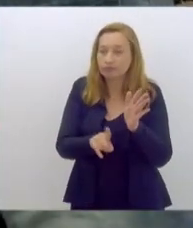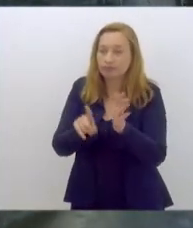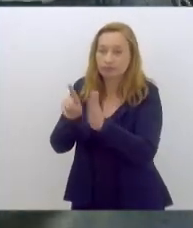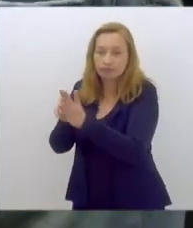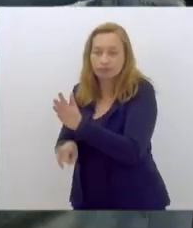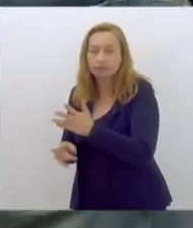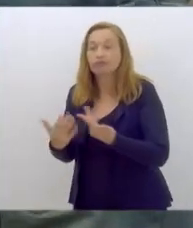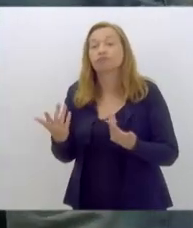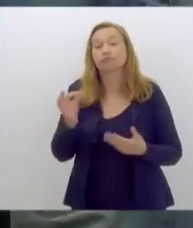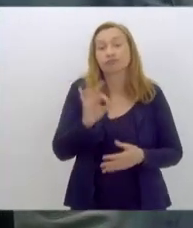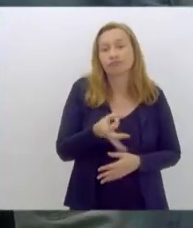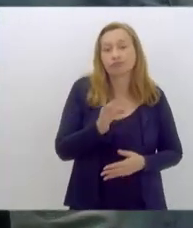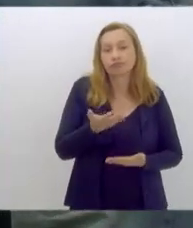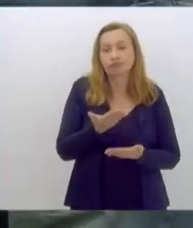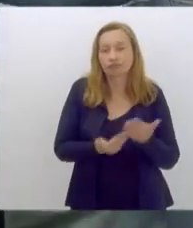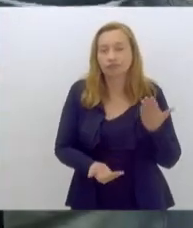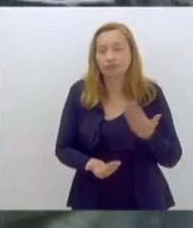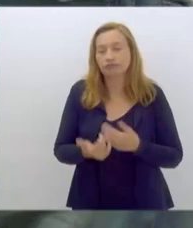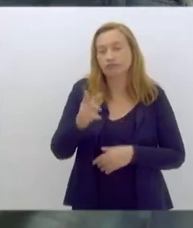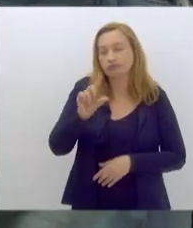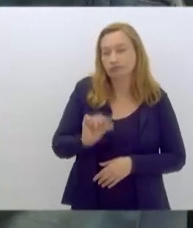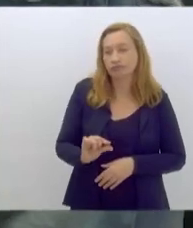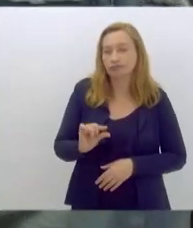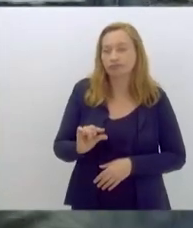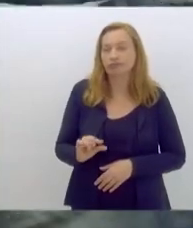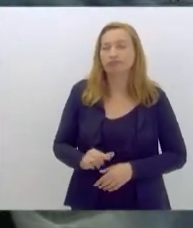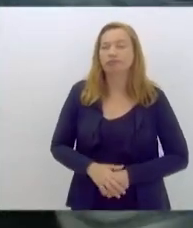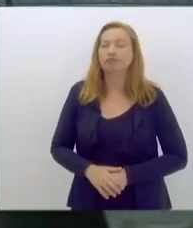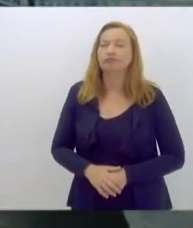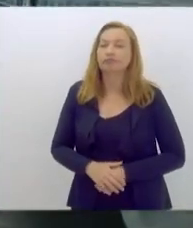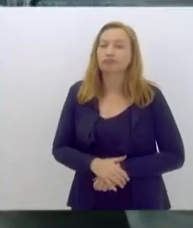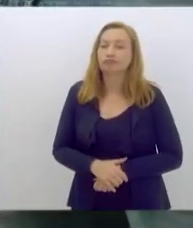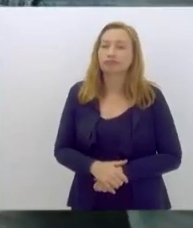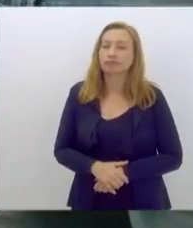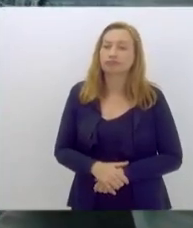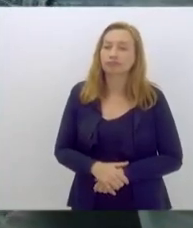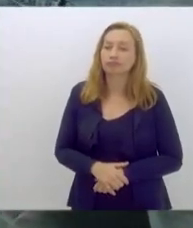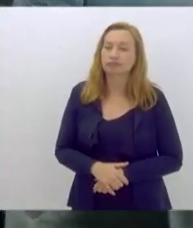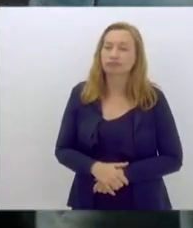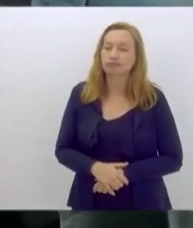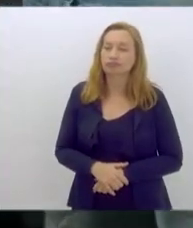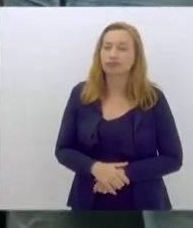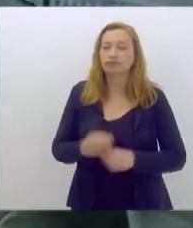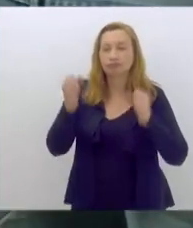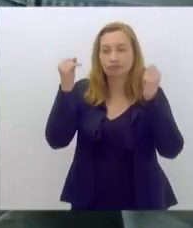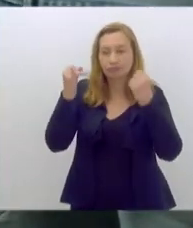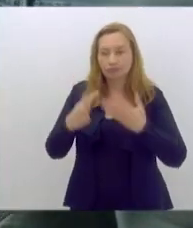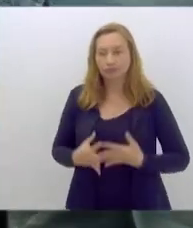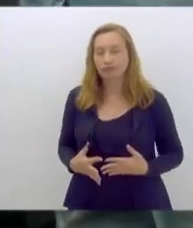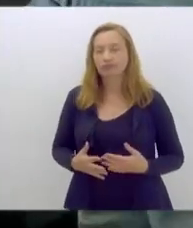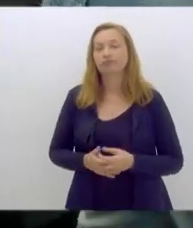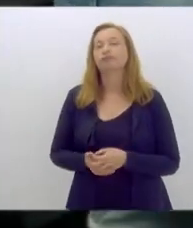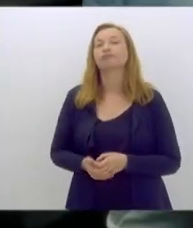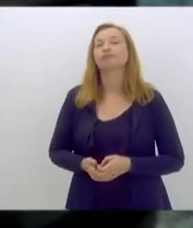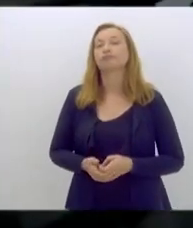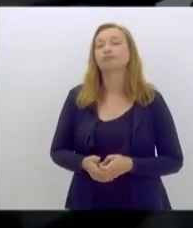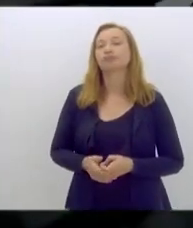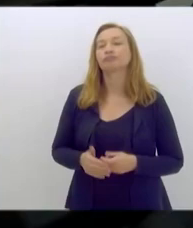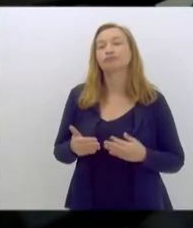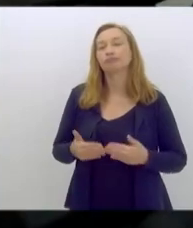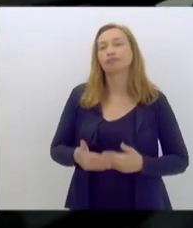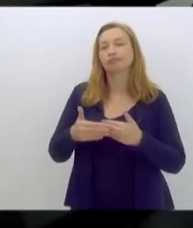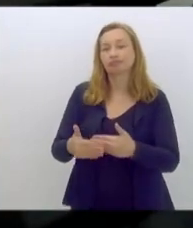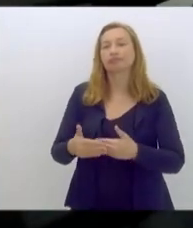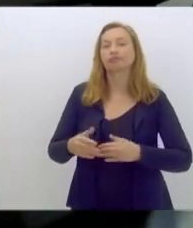automaticamente a perda acaba sendo menor Então é só para para esclarecer e